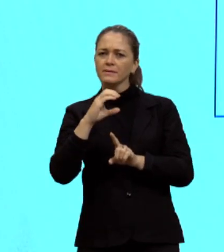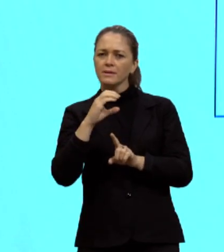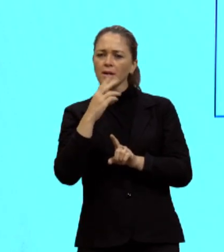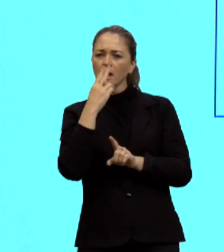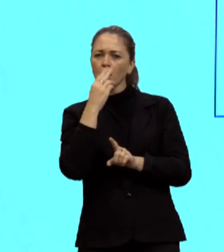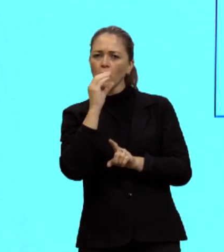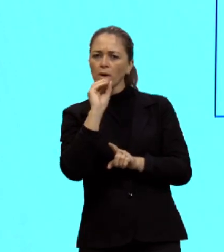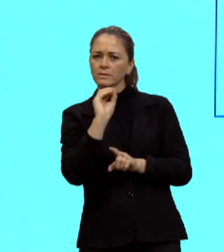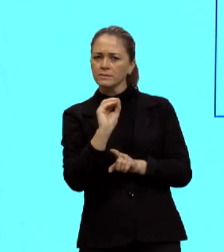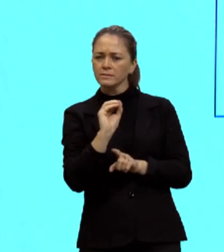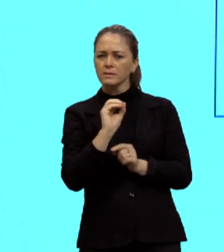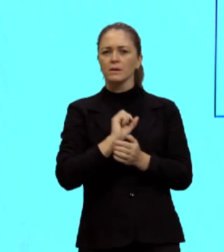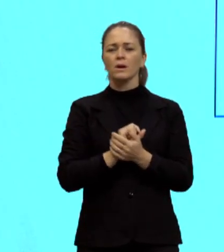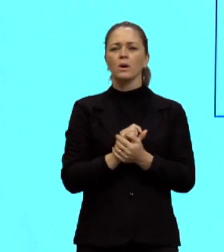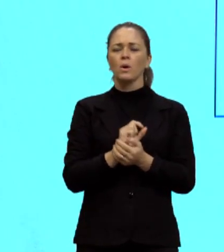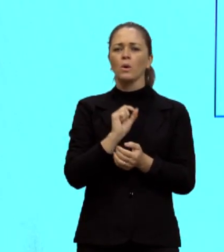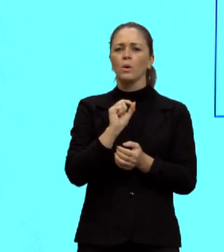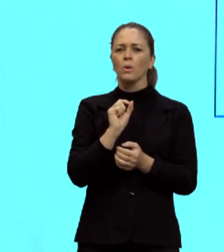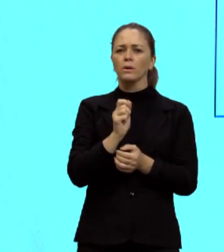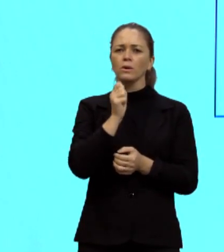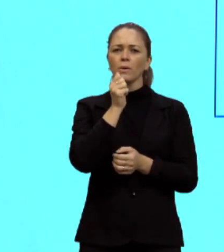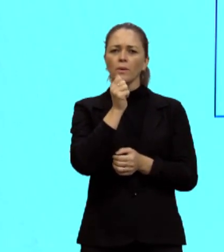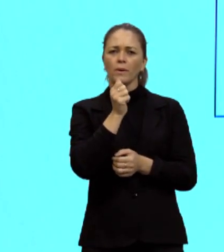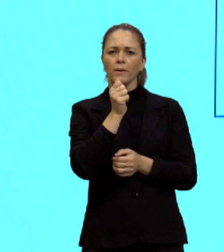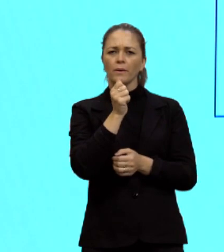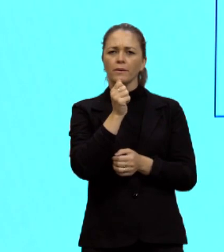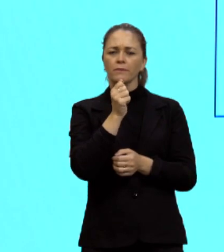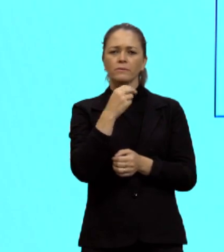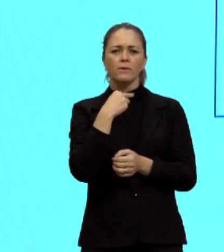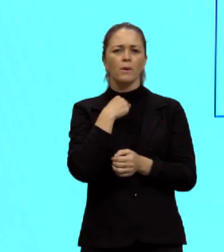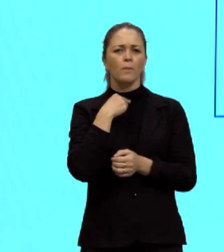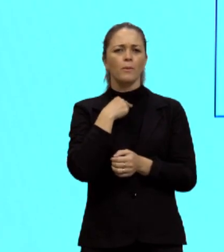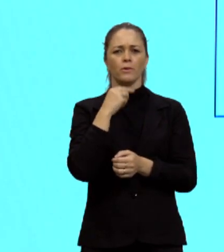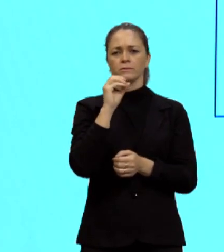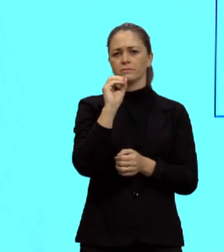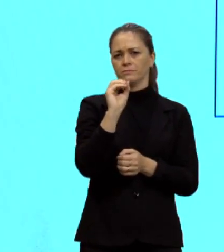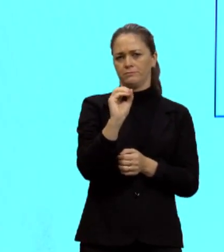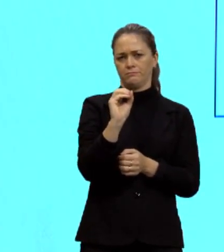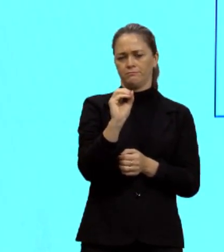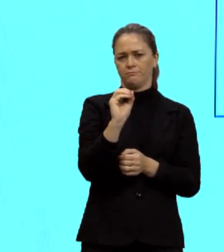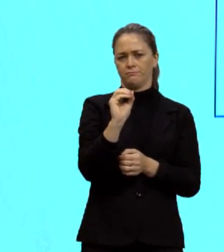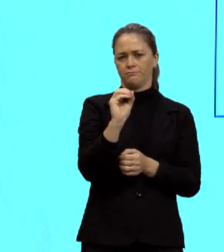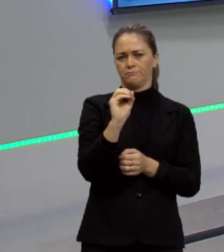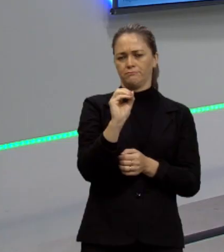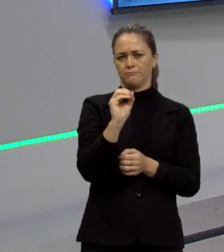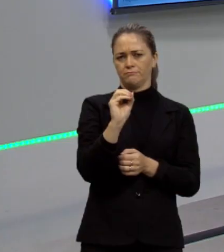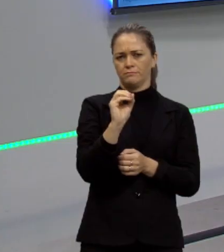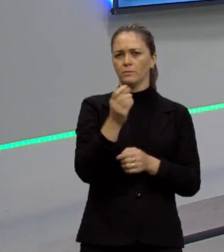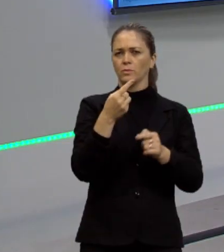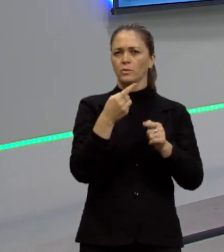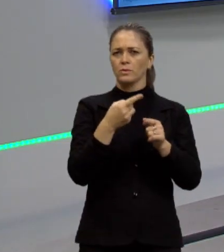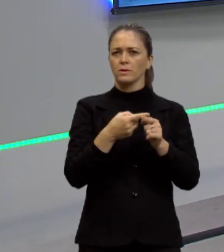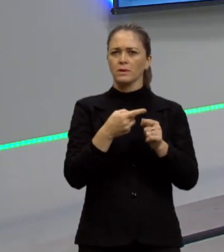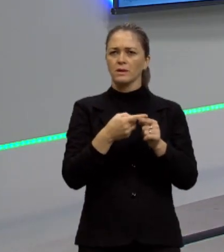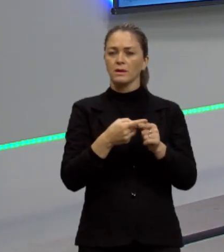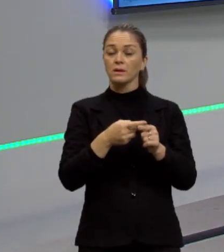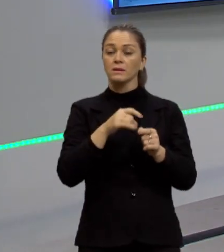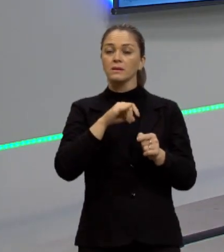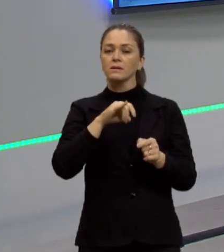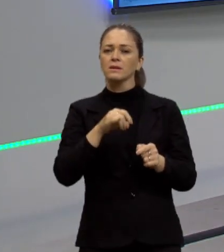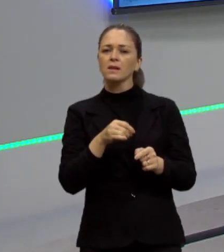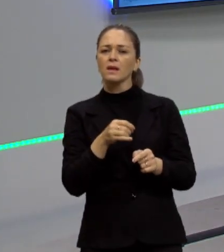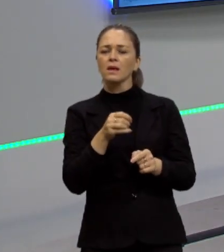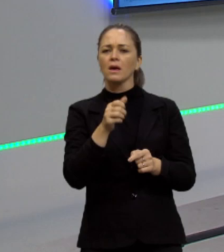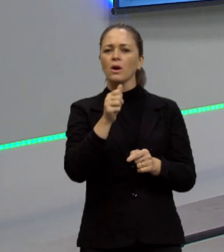zero, onde o a não pode ser zero. Vamos lembrar por quê? Porque no momento em que